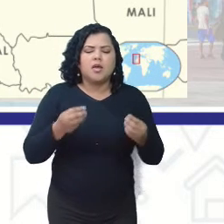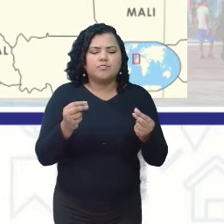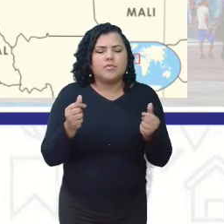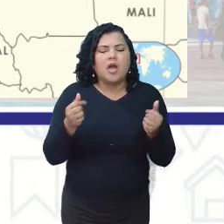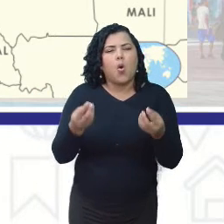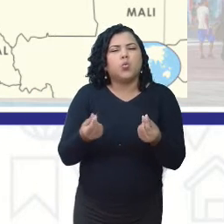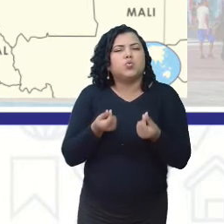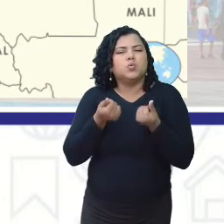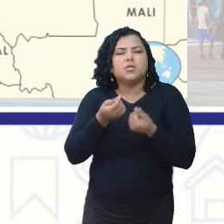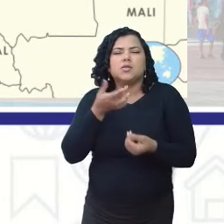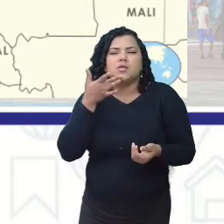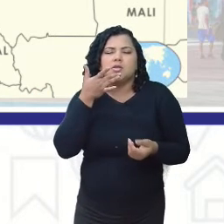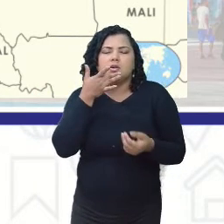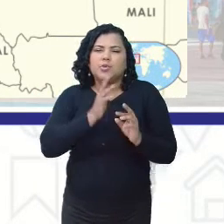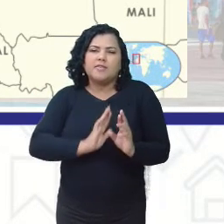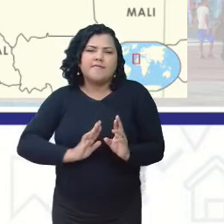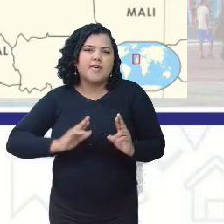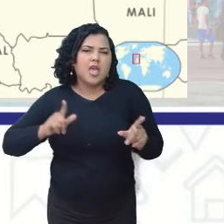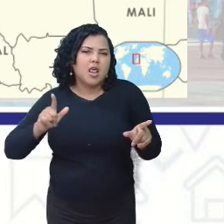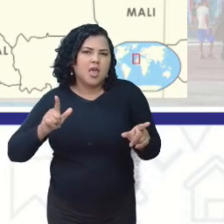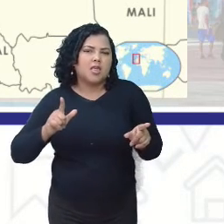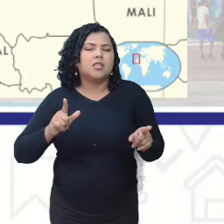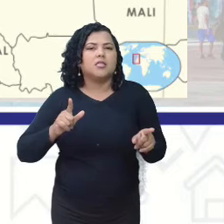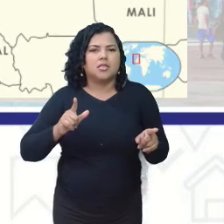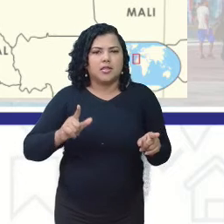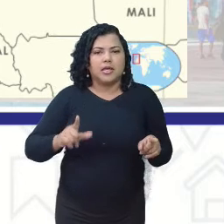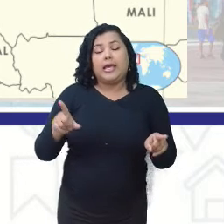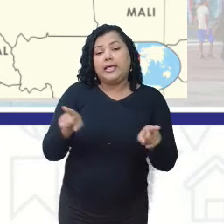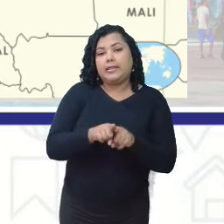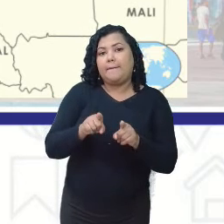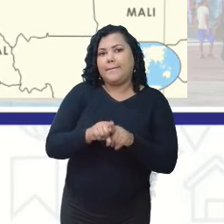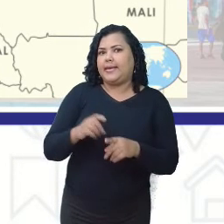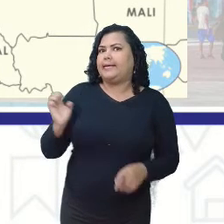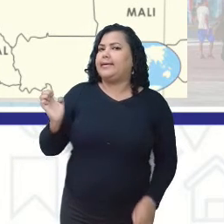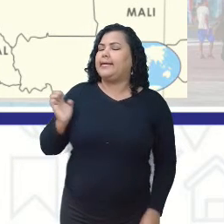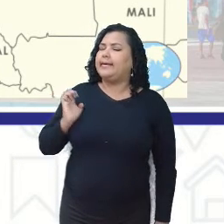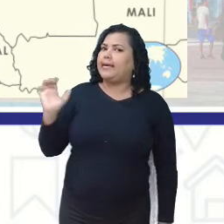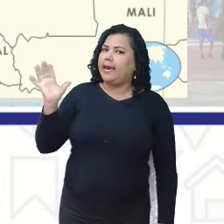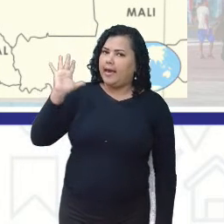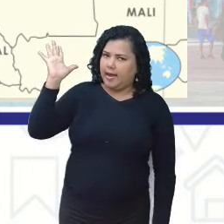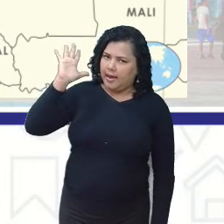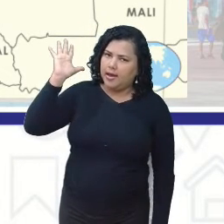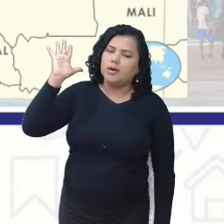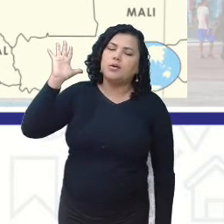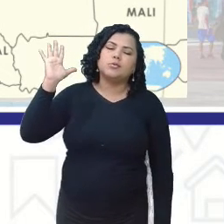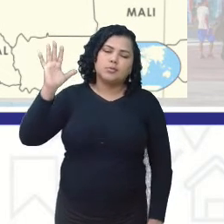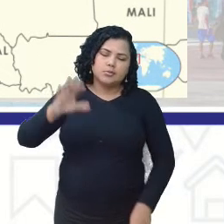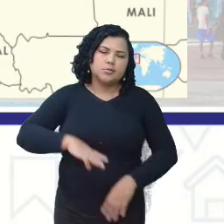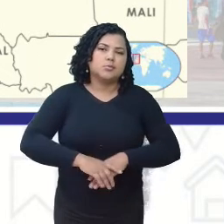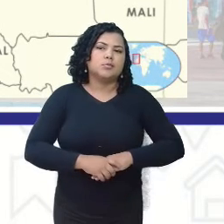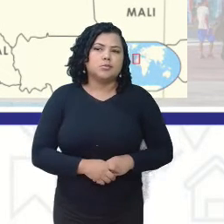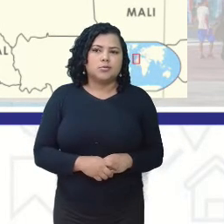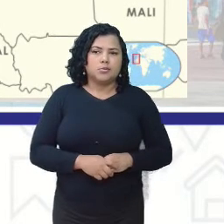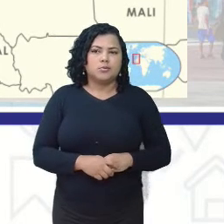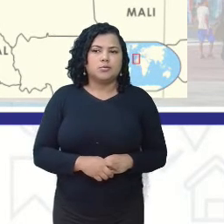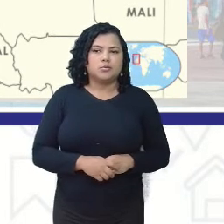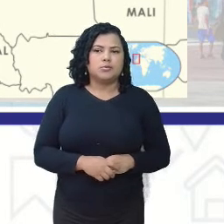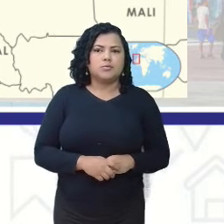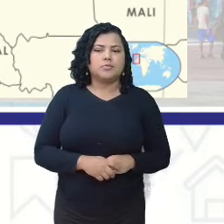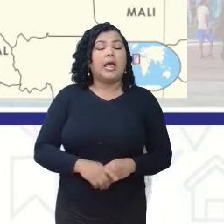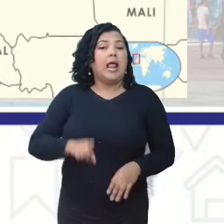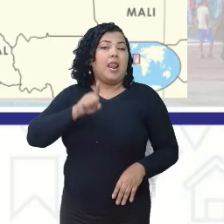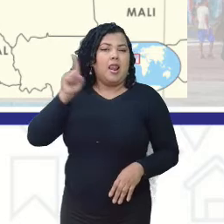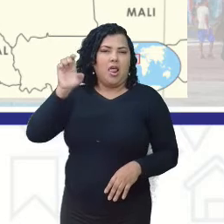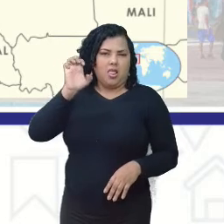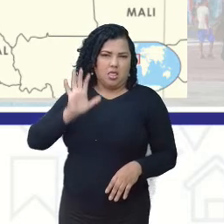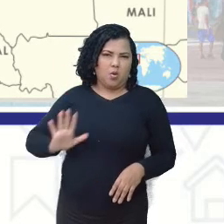especiaria, porque ele tinha um valor muito alto. Então ele tinha um alto valor, né, lá na